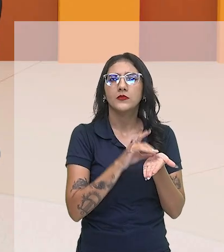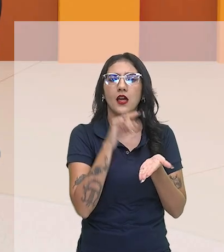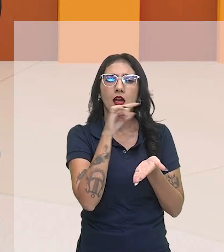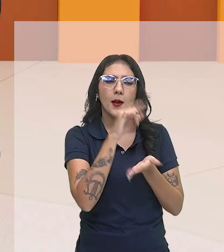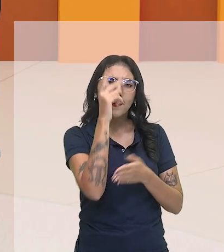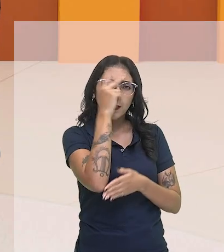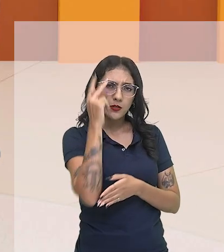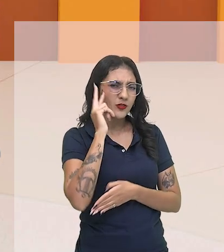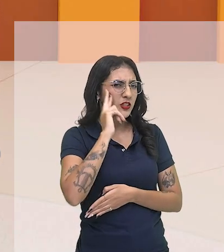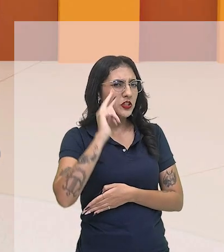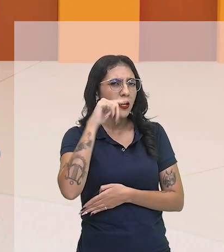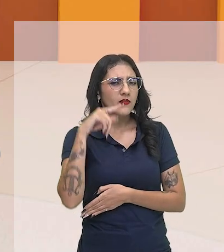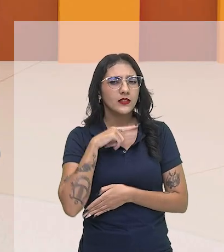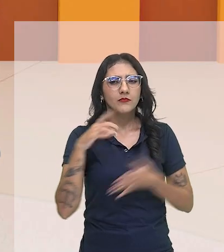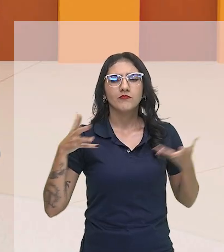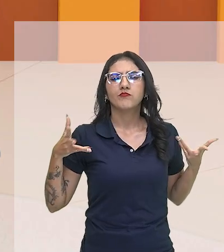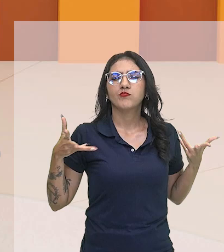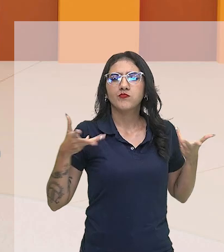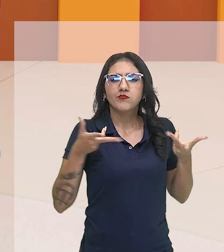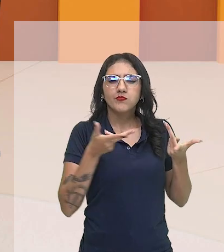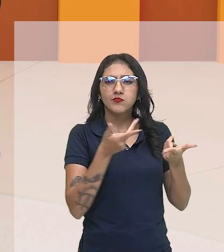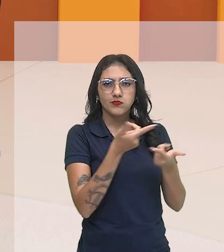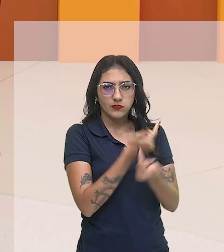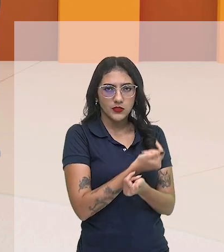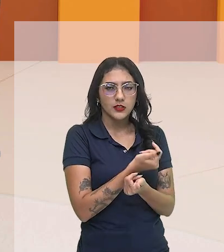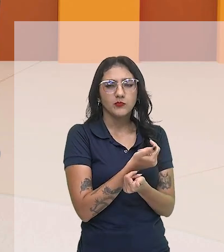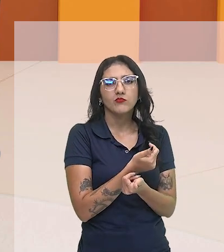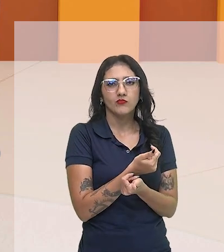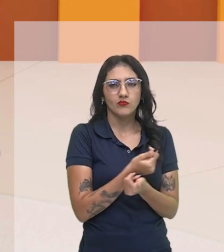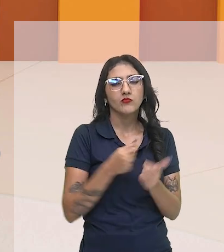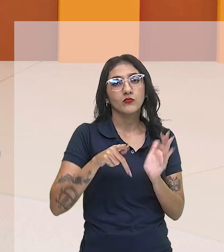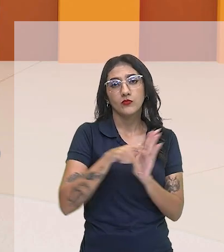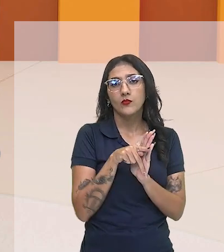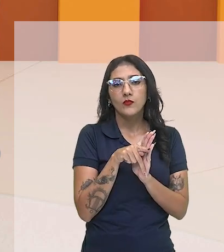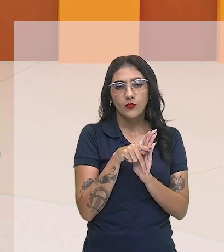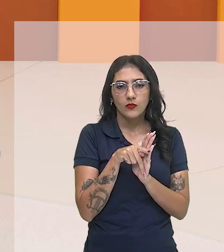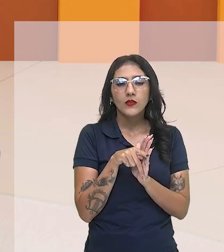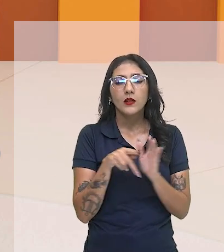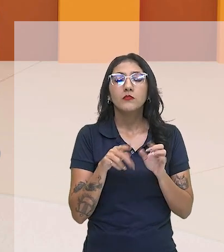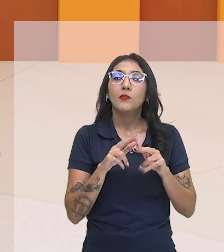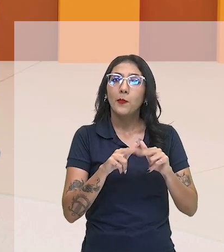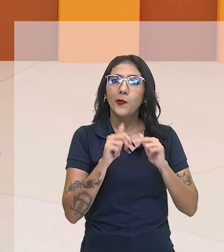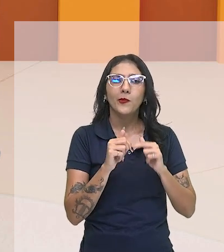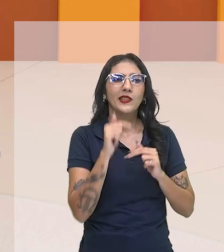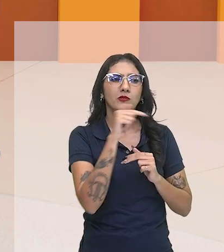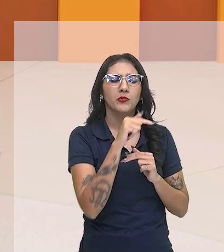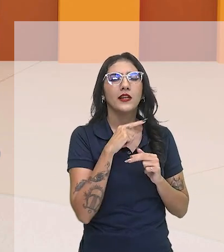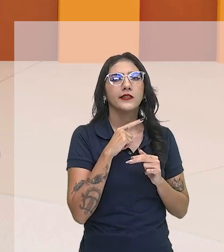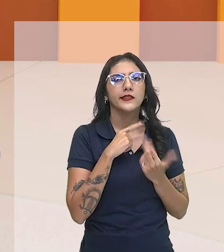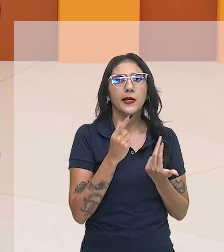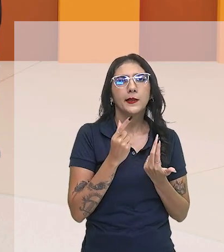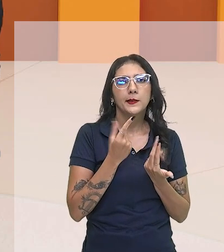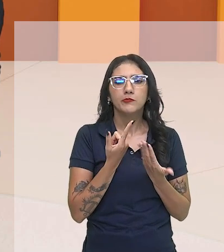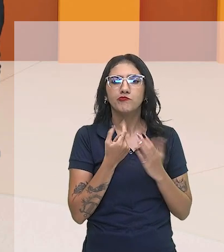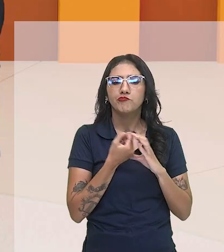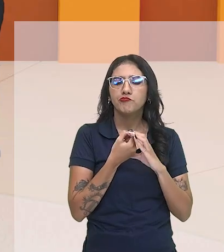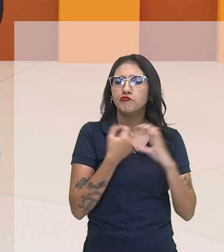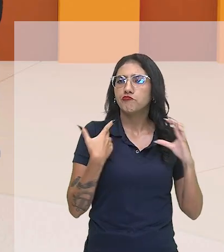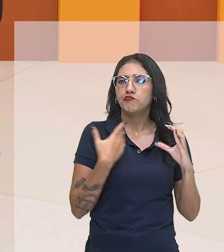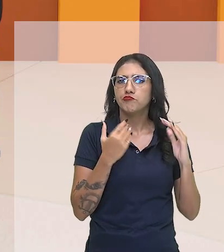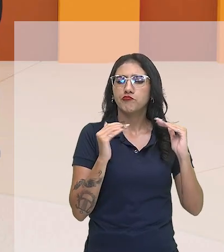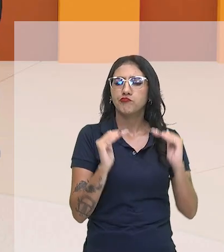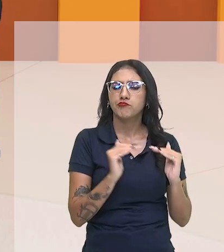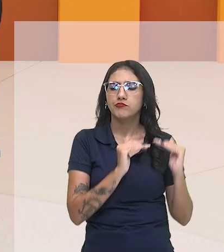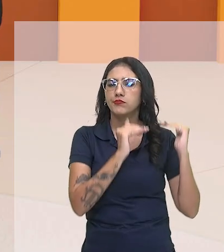qualidades excepcionais em determinado indivíduo, algo que o torna superior aos outros e